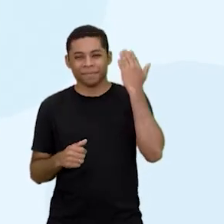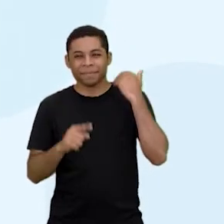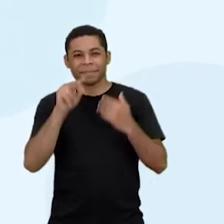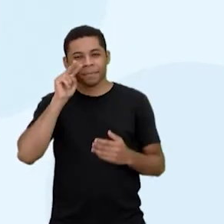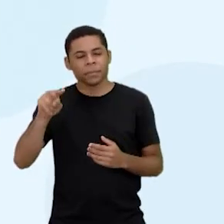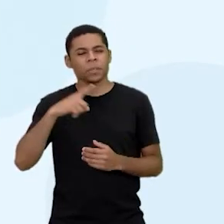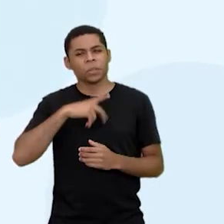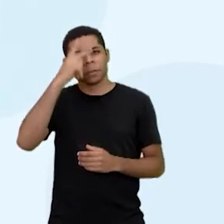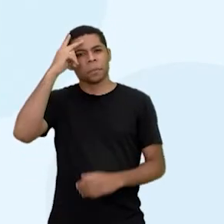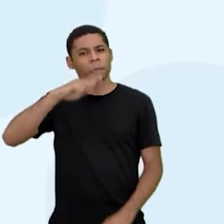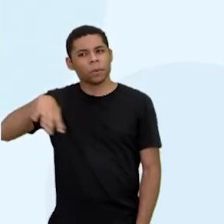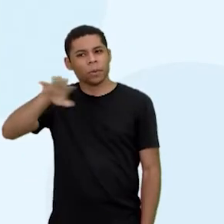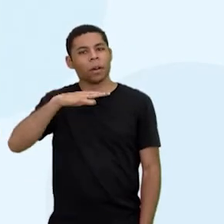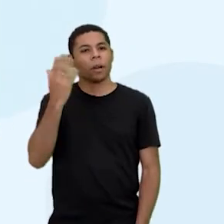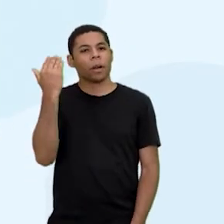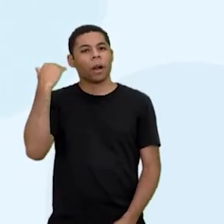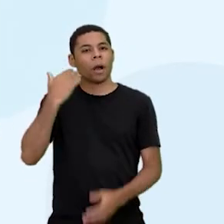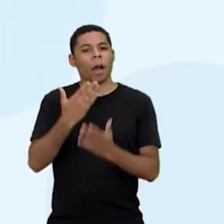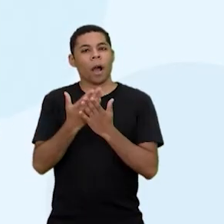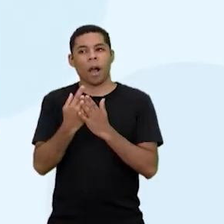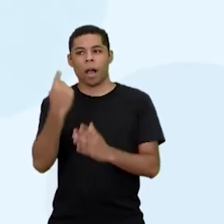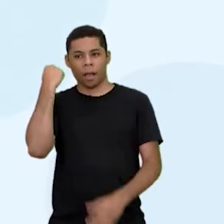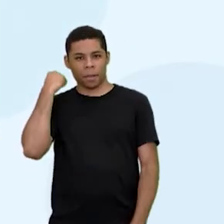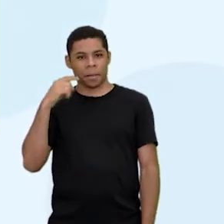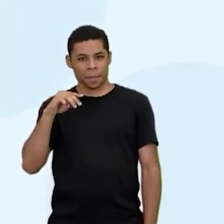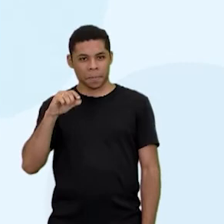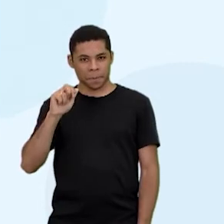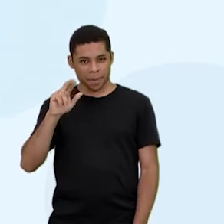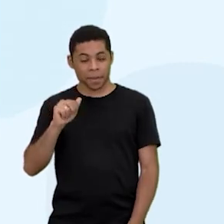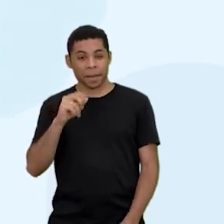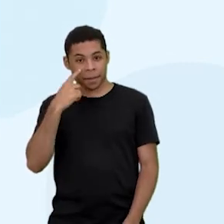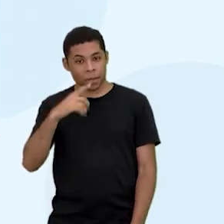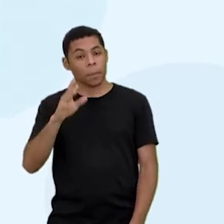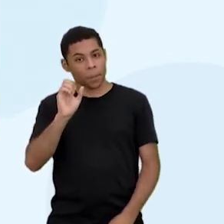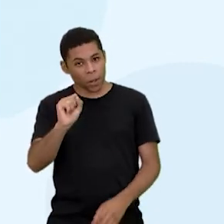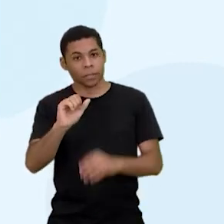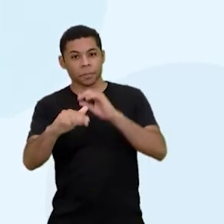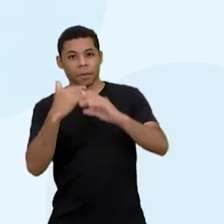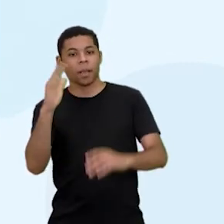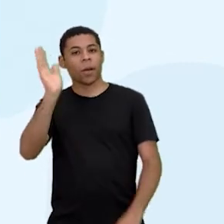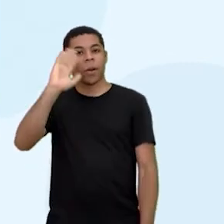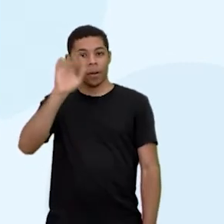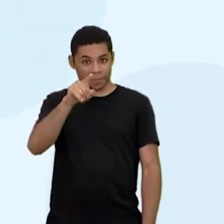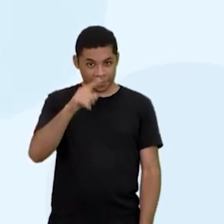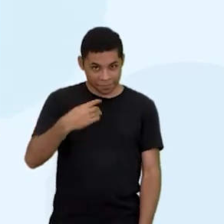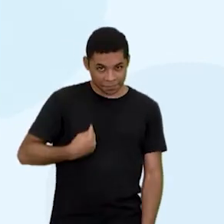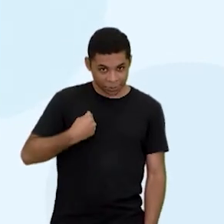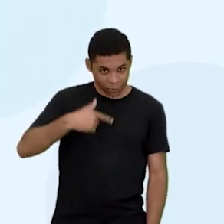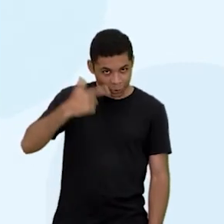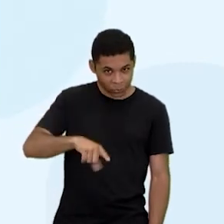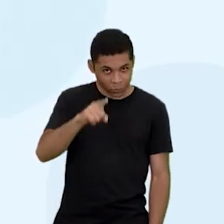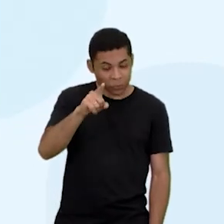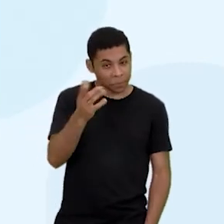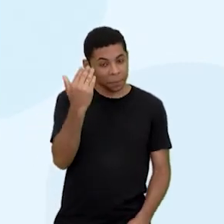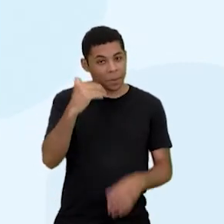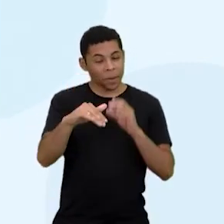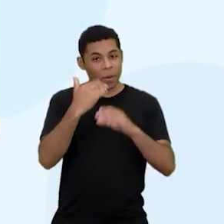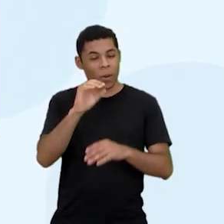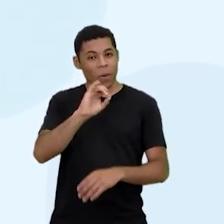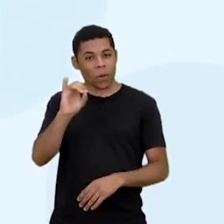tinha um pessoal que está acompanhando já na aula da Mara, já pode mandar um oizinho aqui no chat para ver que vocês estão aí com a gente também, né? Quem